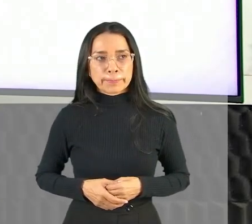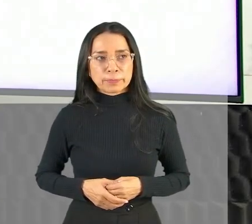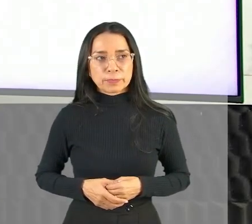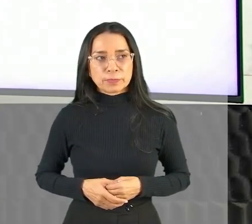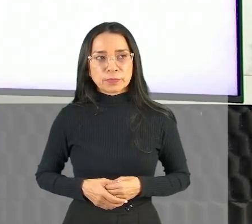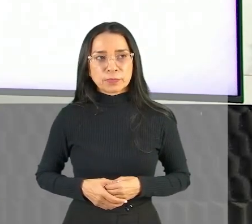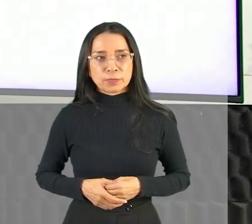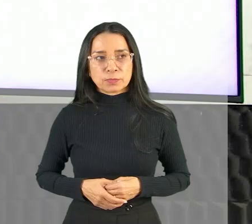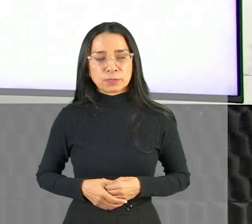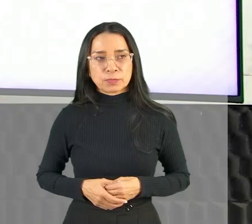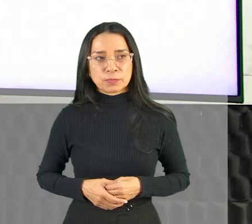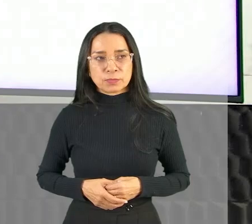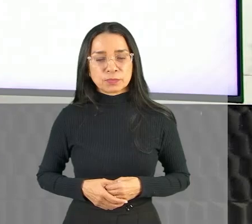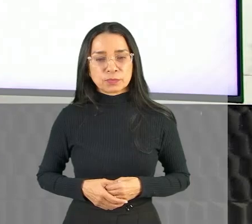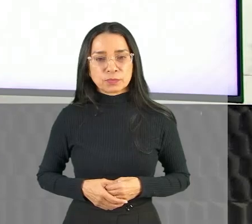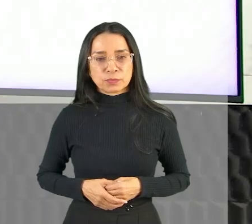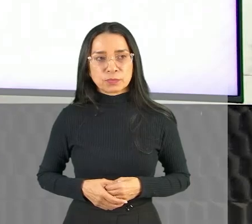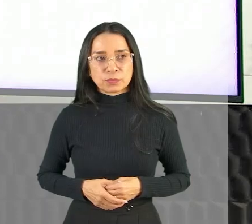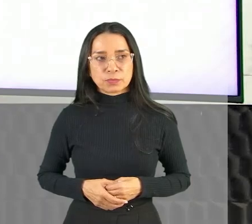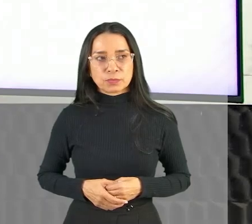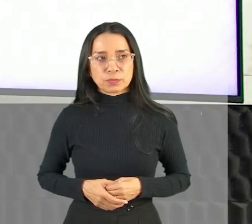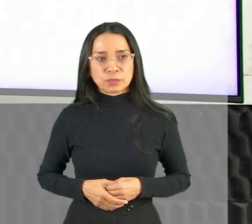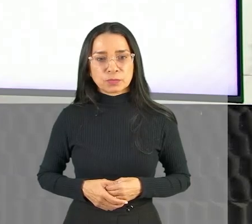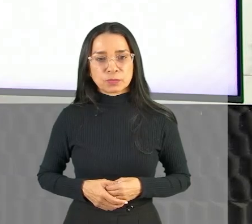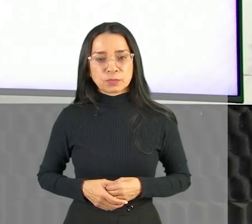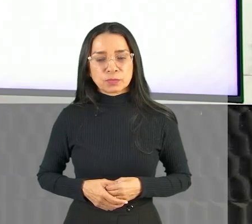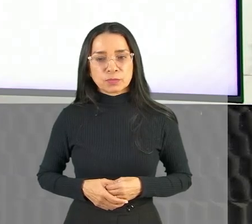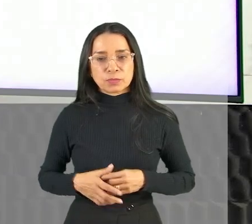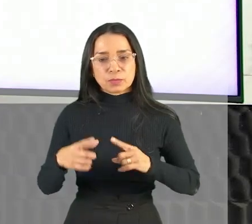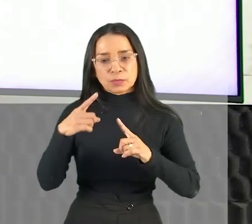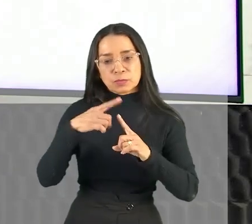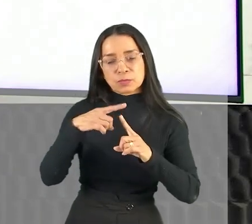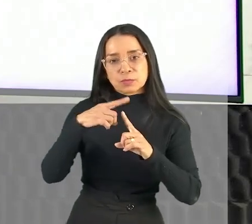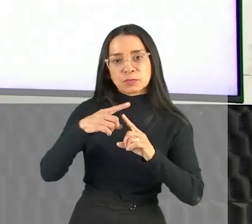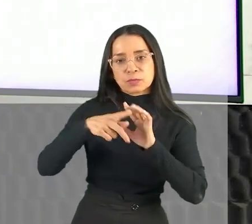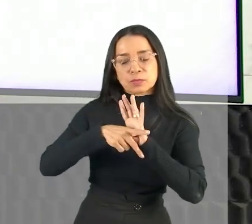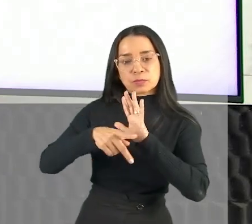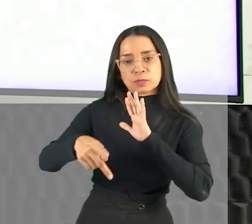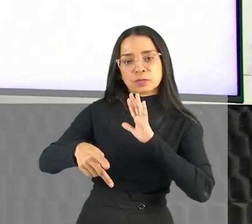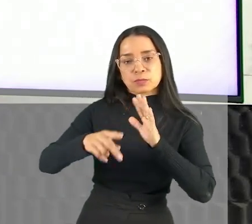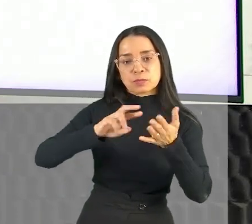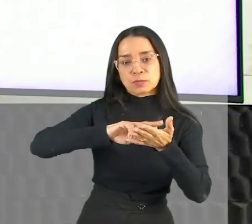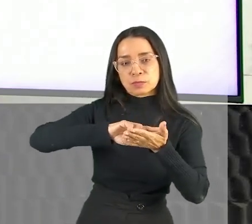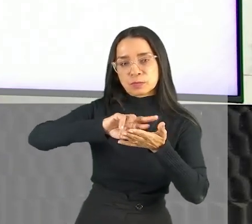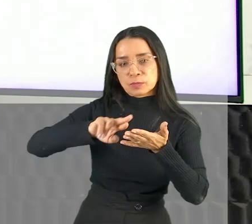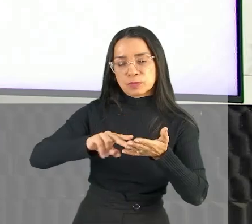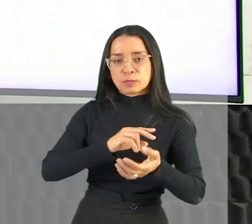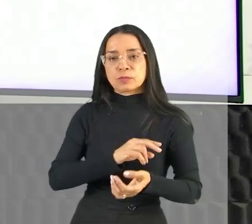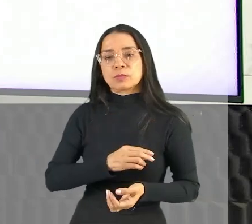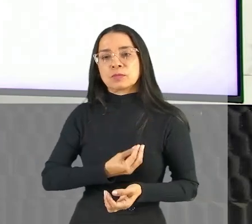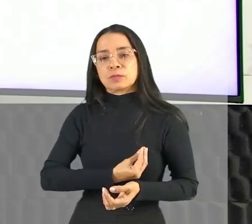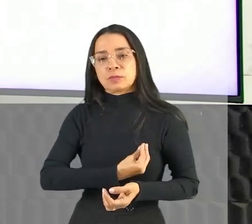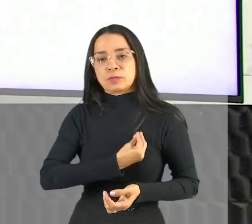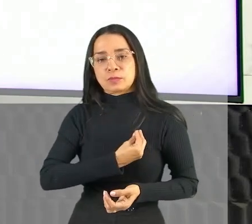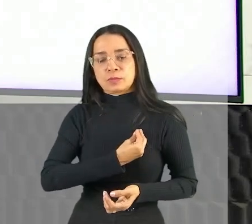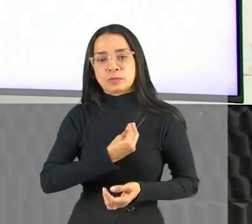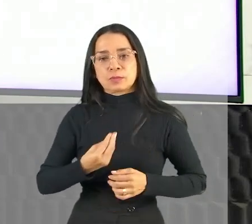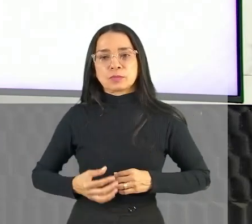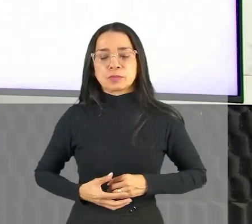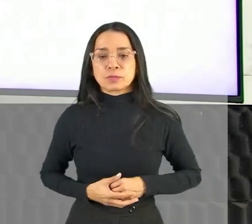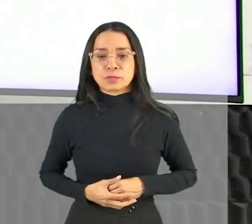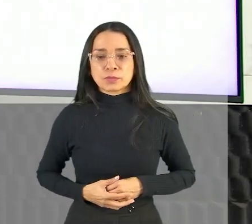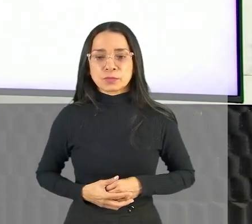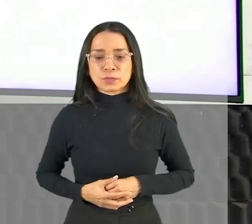As somáticas são diploides. Aí ele falou assim, ó, o padrão específico da espécie. Padrão específico da